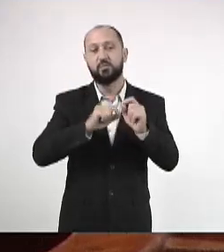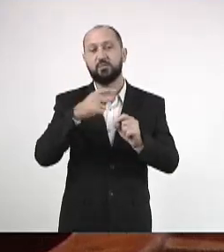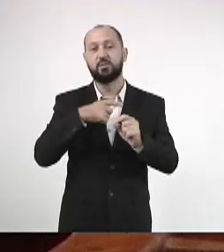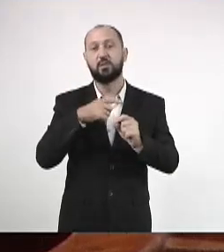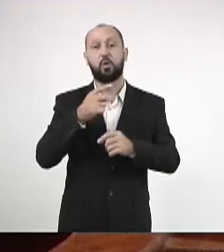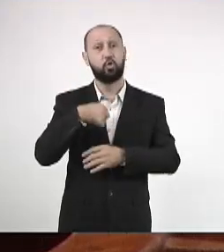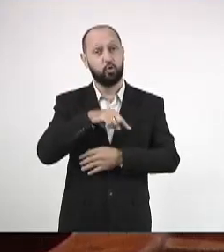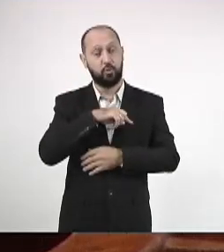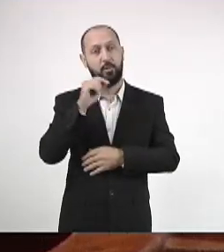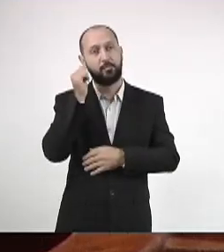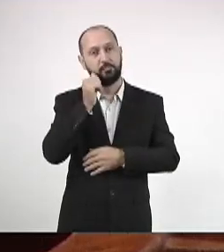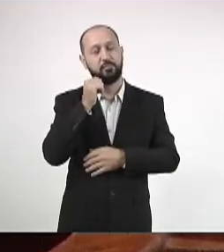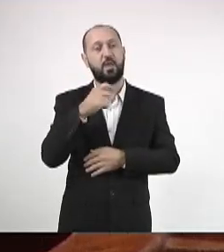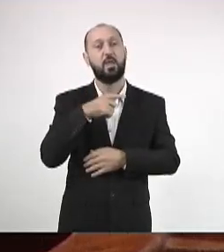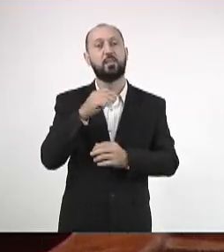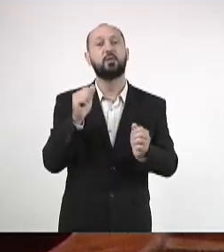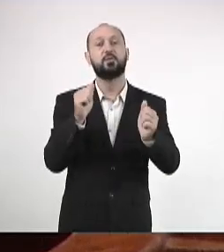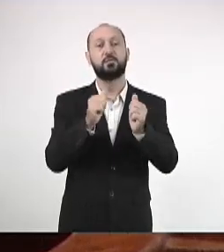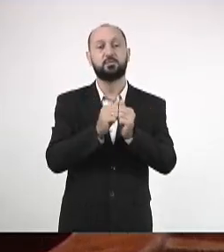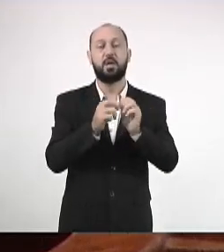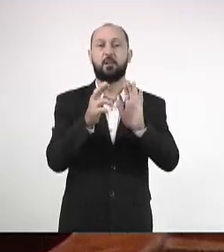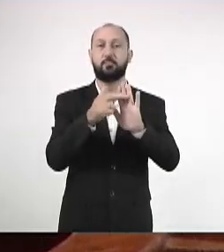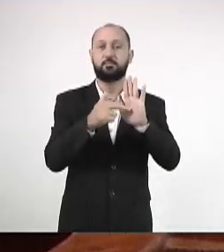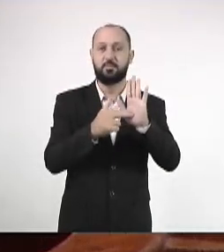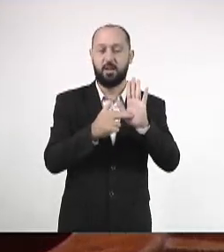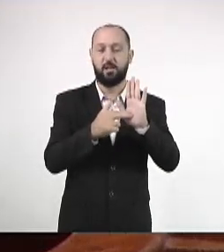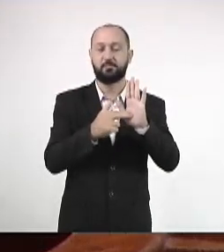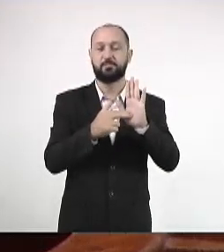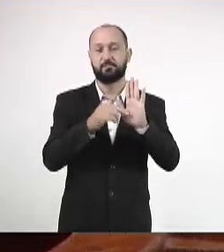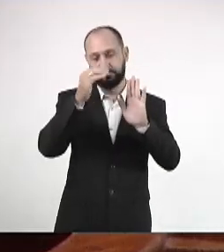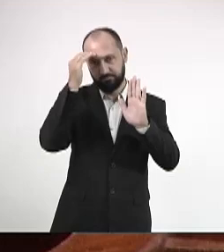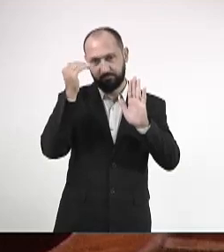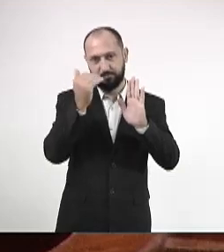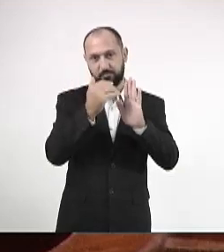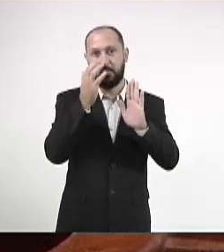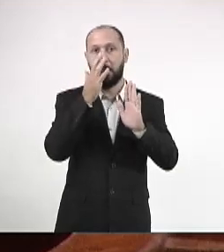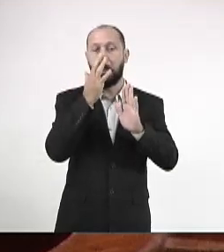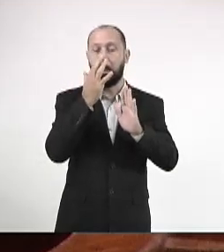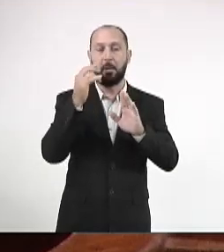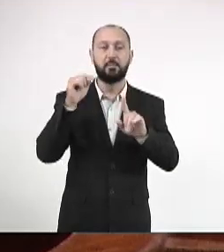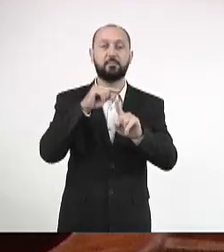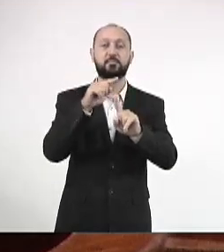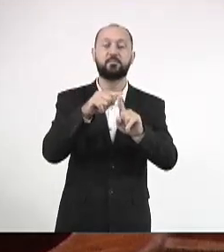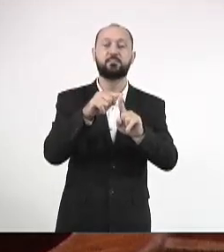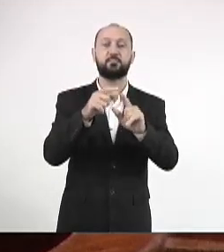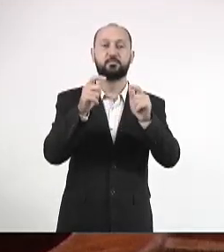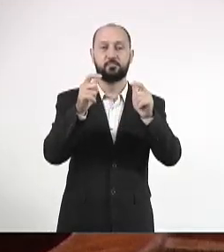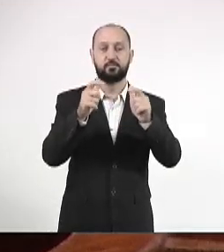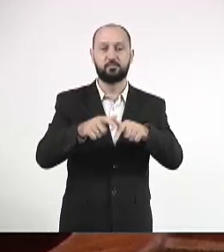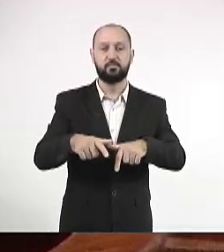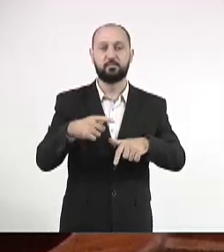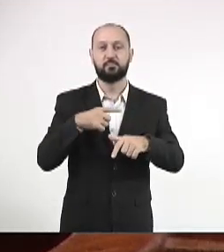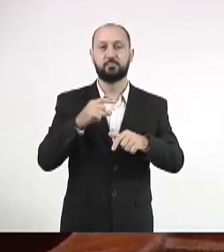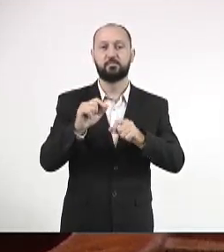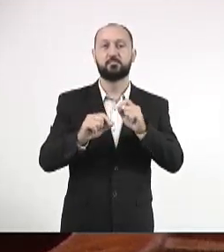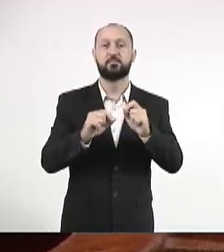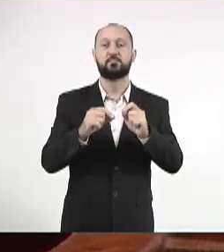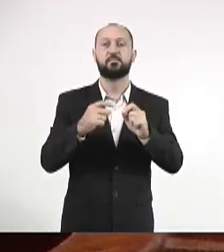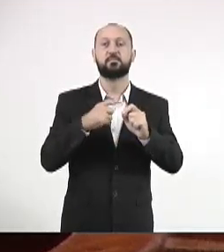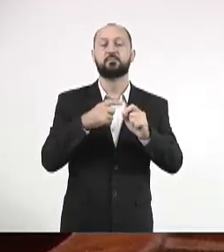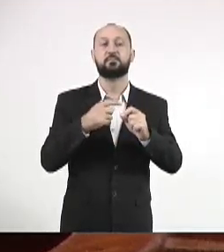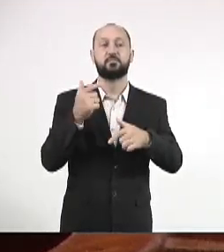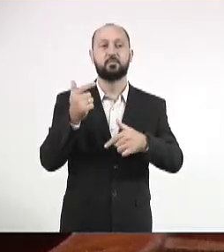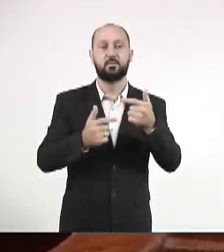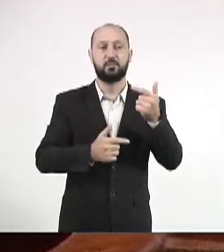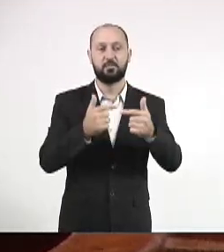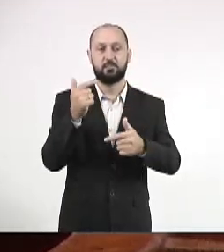somos mulheres, temos regras a cumprir, temos metas, temos um lugar para estar e temos